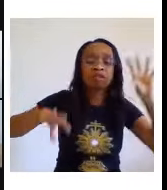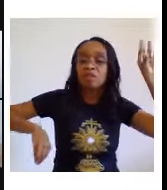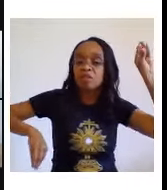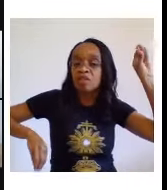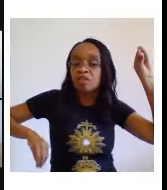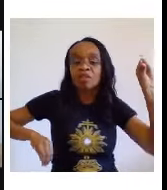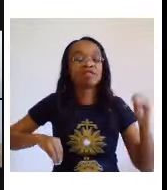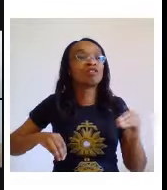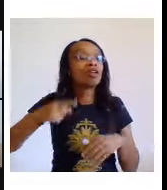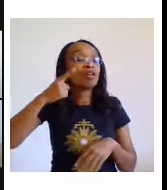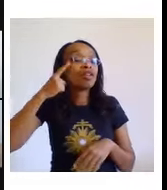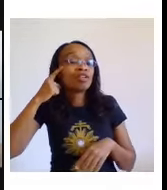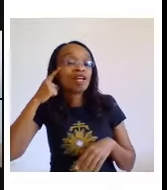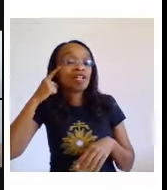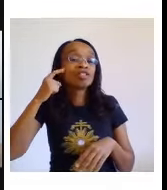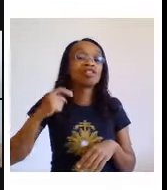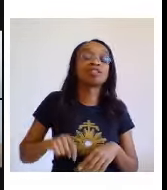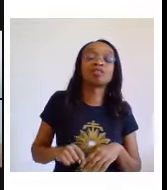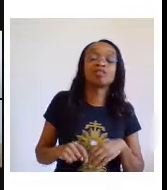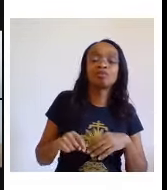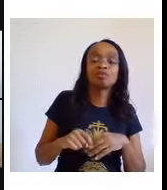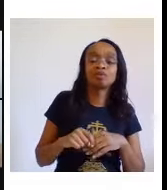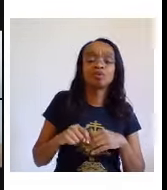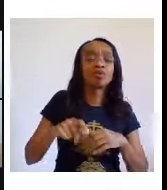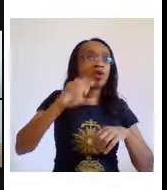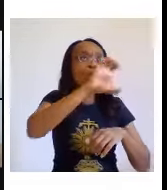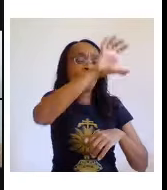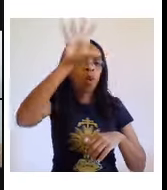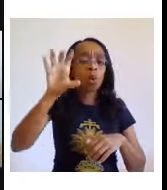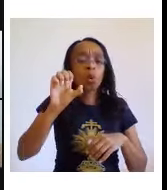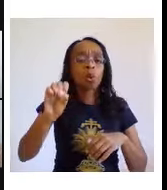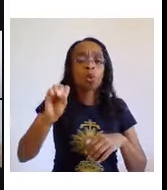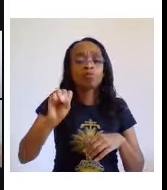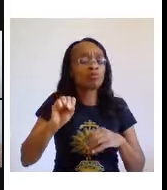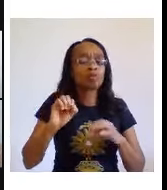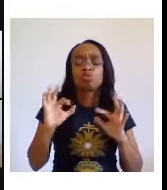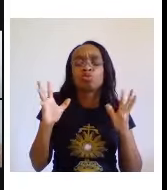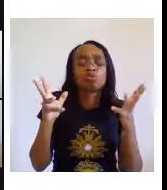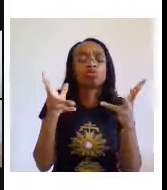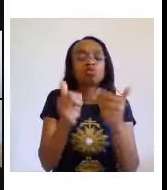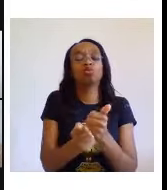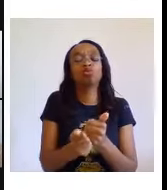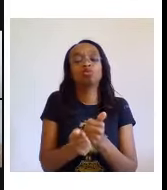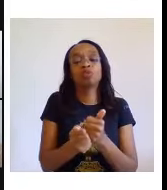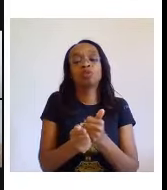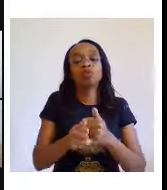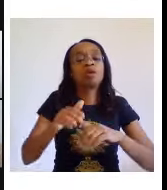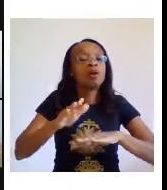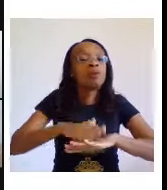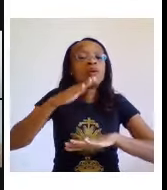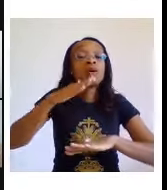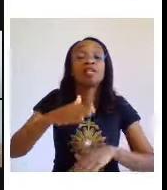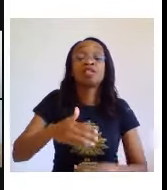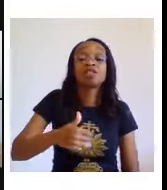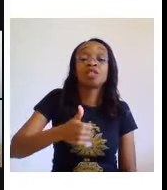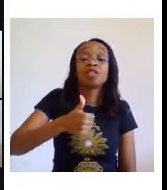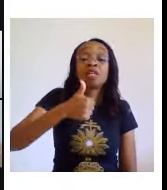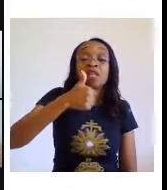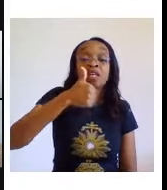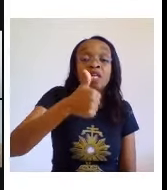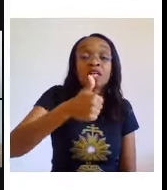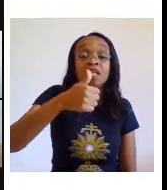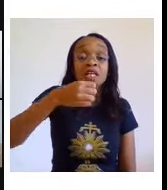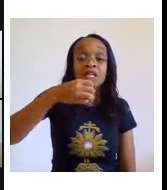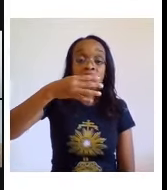nem conheço lá na China, no Japão, lá na Europa, enfim, mais de 14 mil artigos